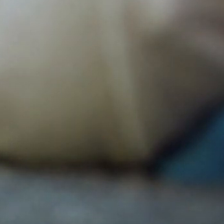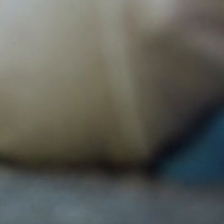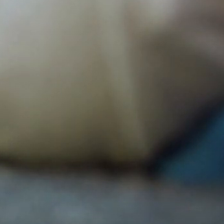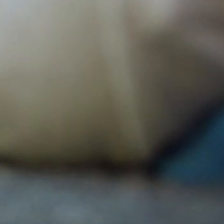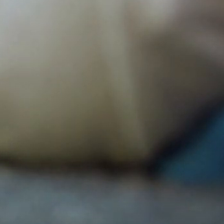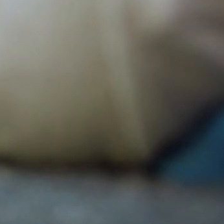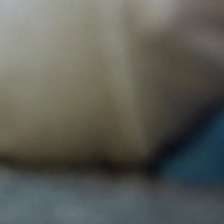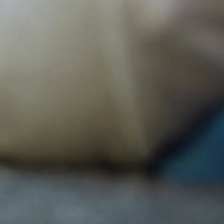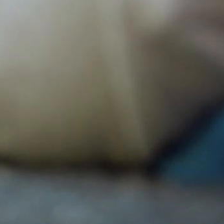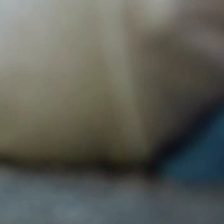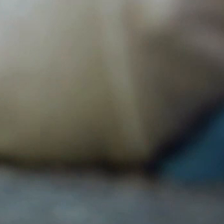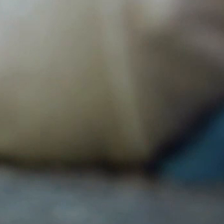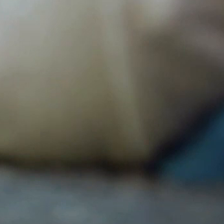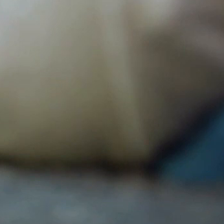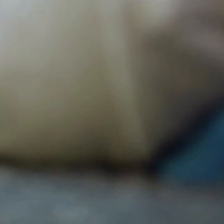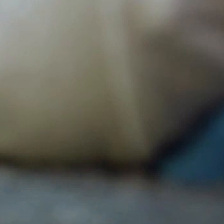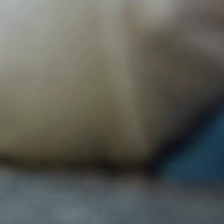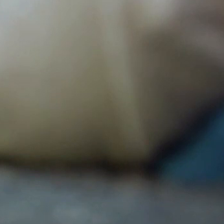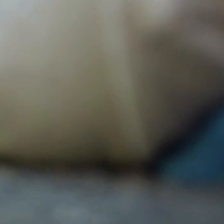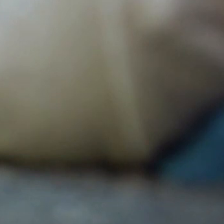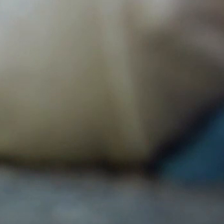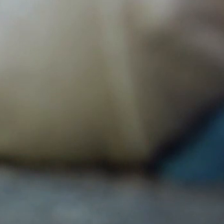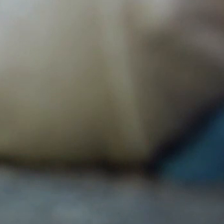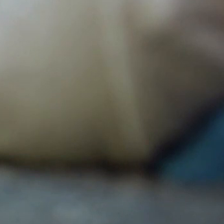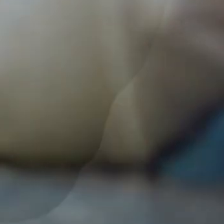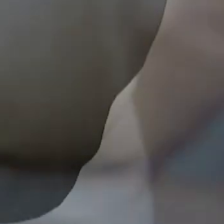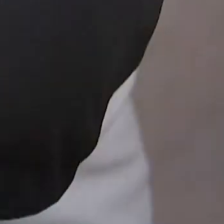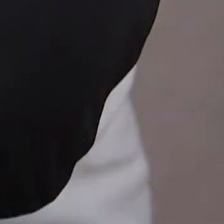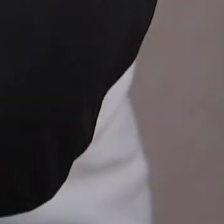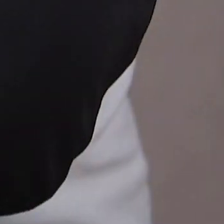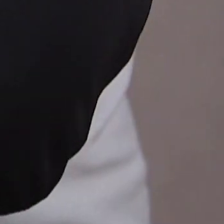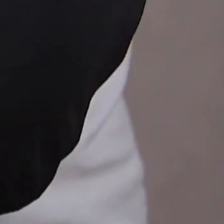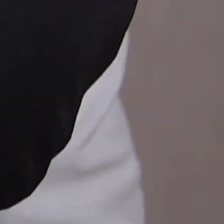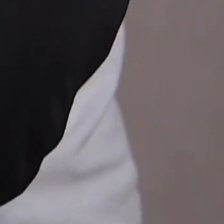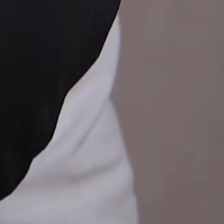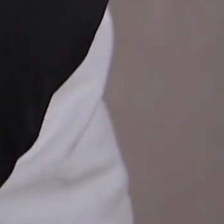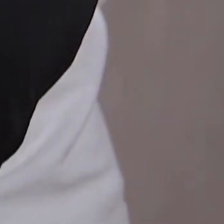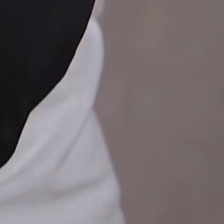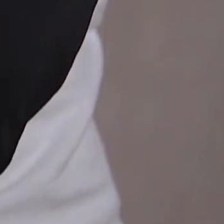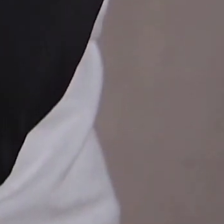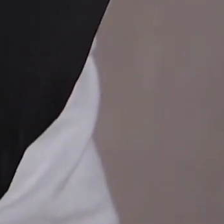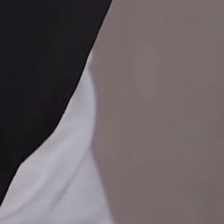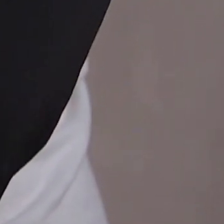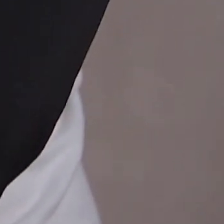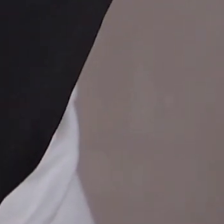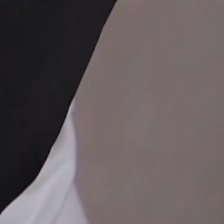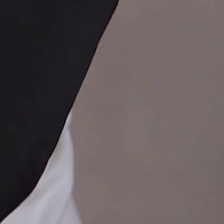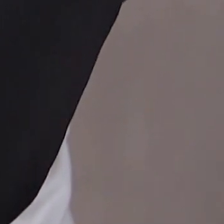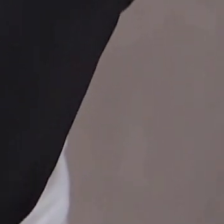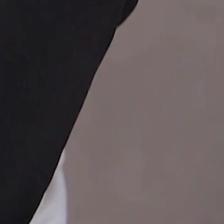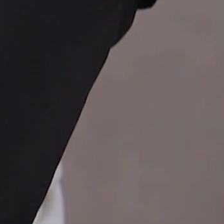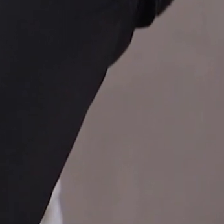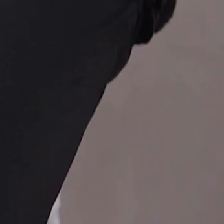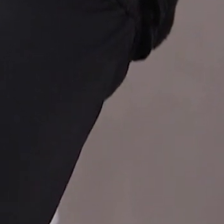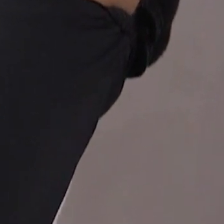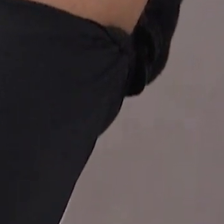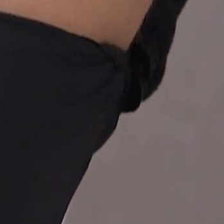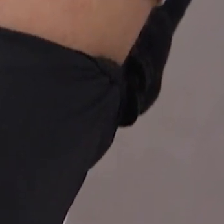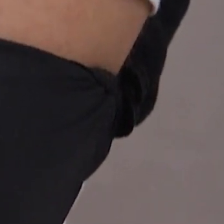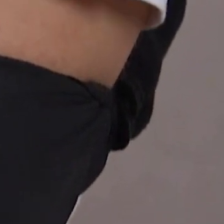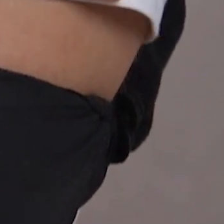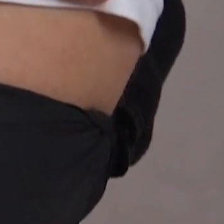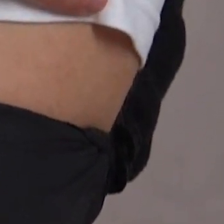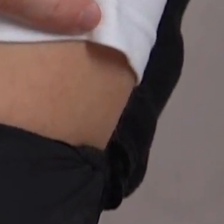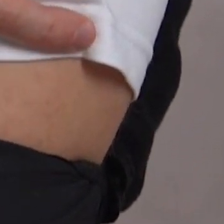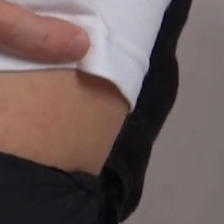de fato, manter aqui. Não tem como fazer essa migração? Sim, tem toda uma burocracia para fazer isso, né? Mas tem como